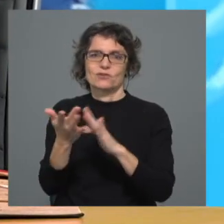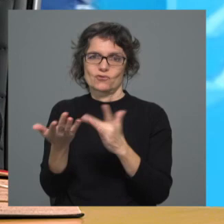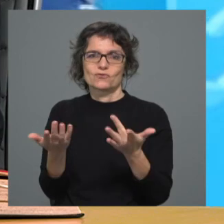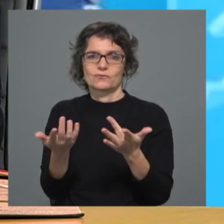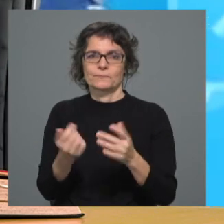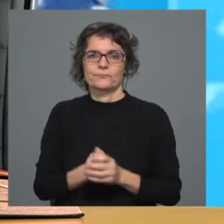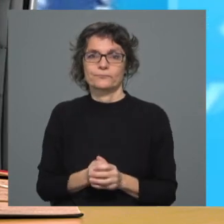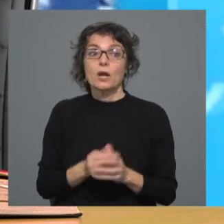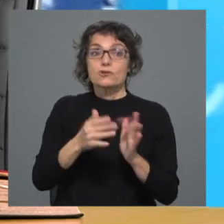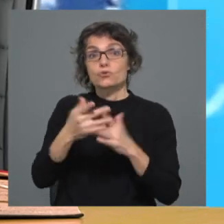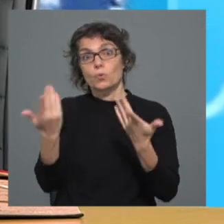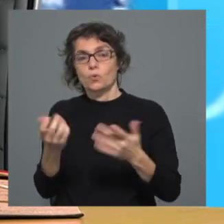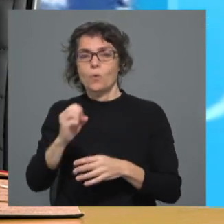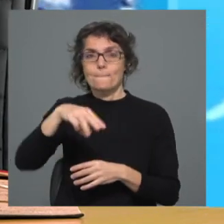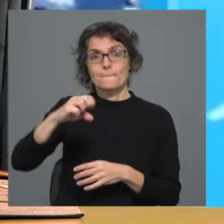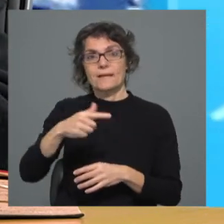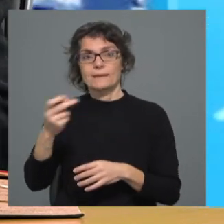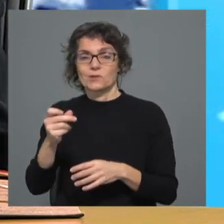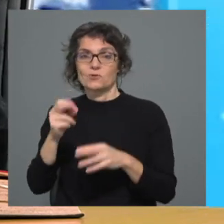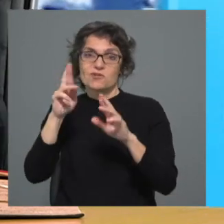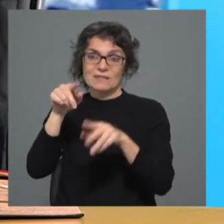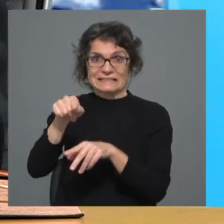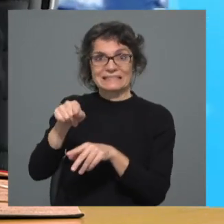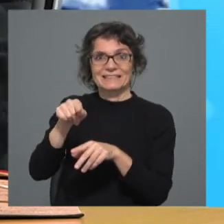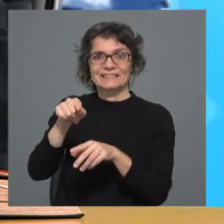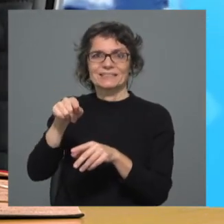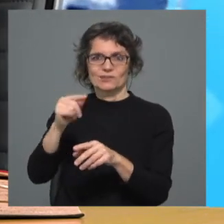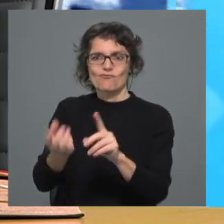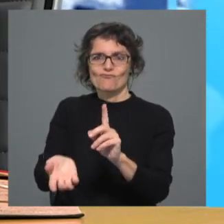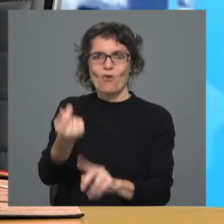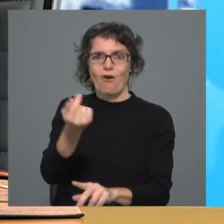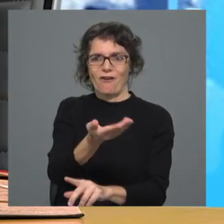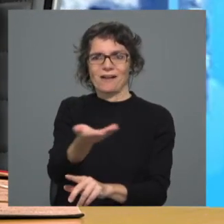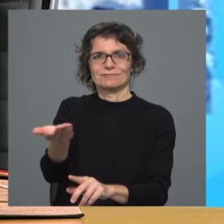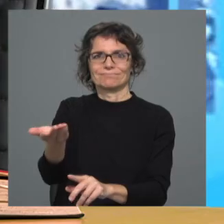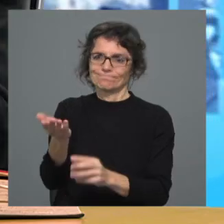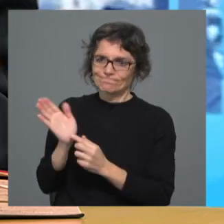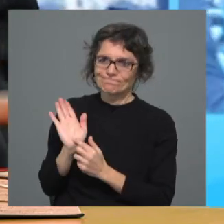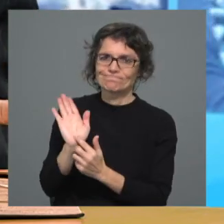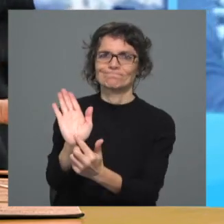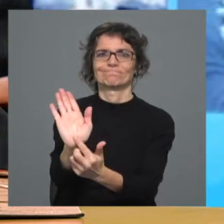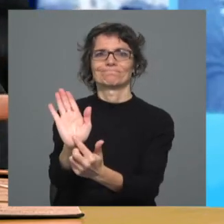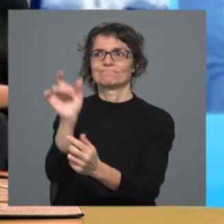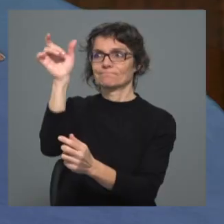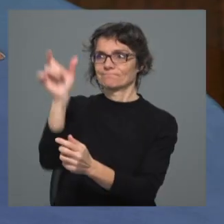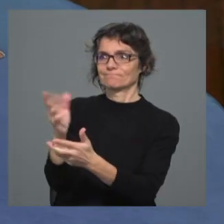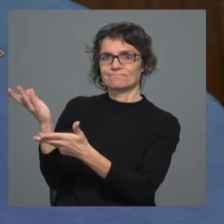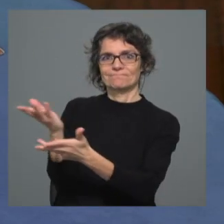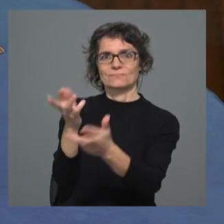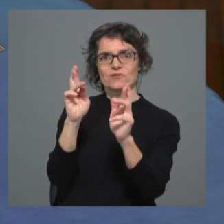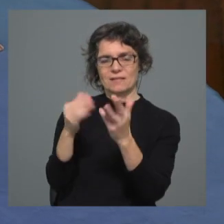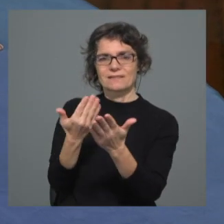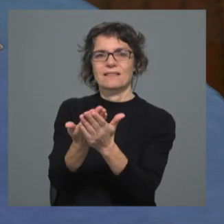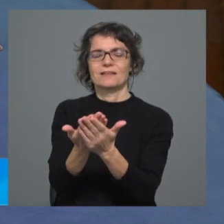se quisermos, essa esperança acaba por ser concretizada. Ou seja, aqui está aquele que vem trazer a esperança a